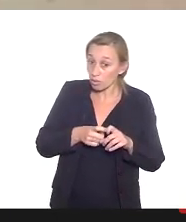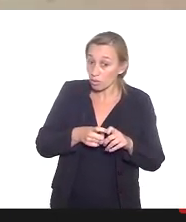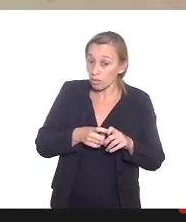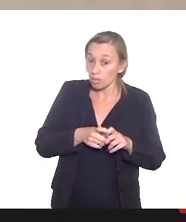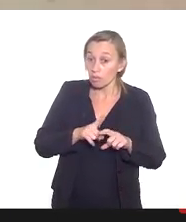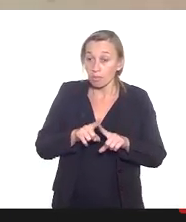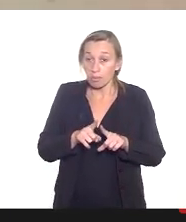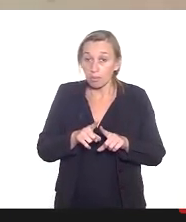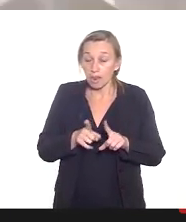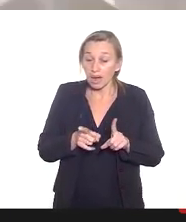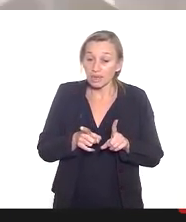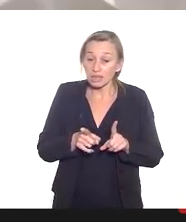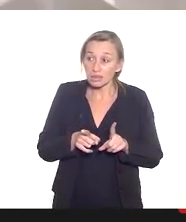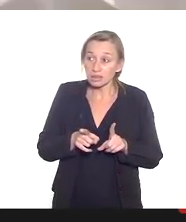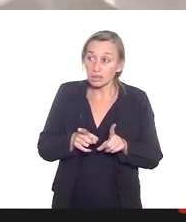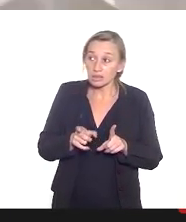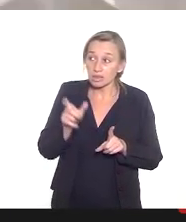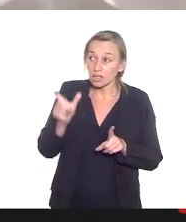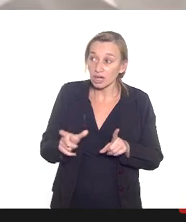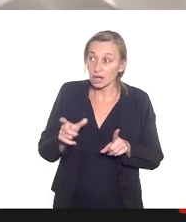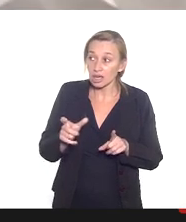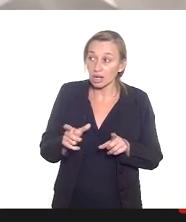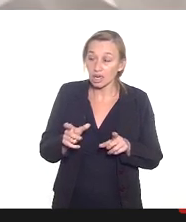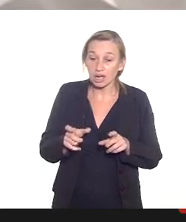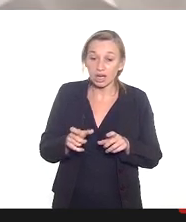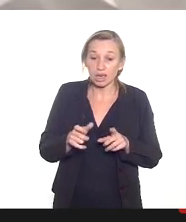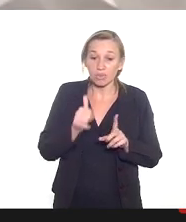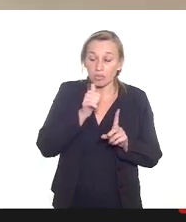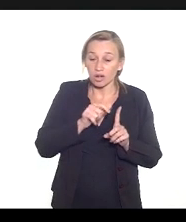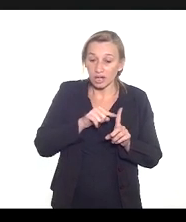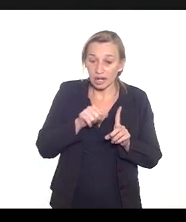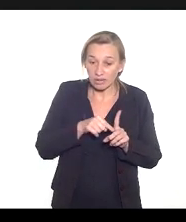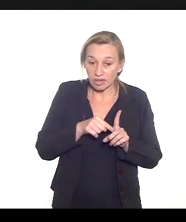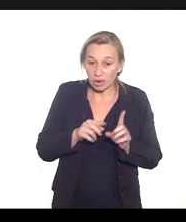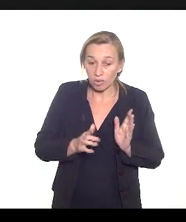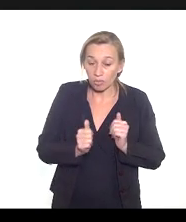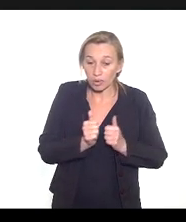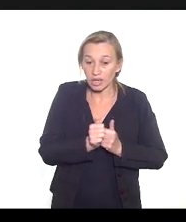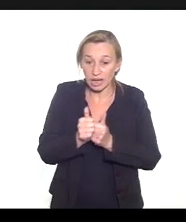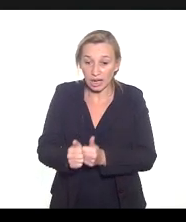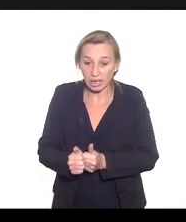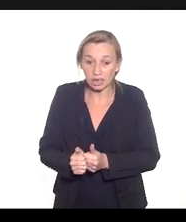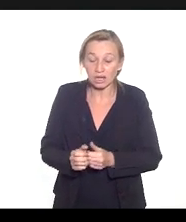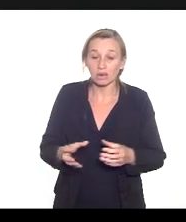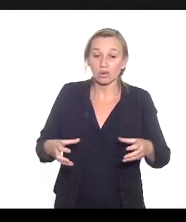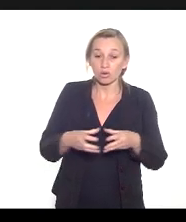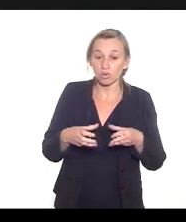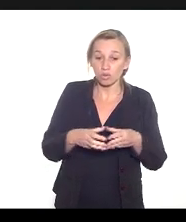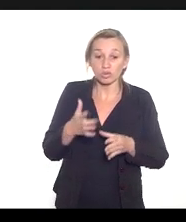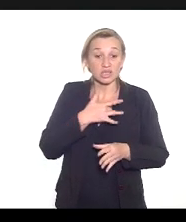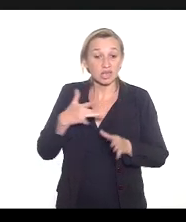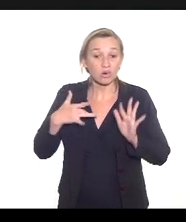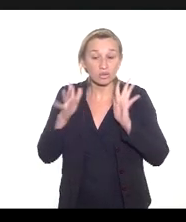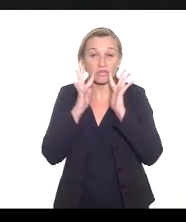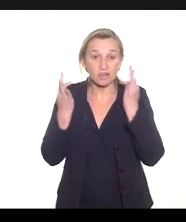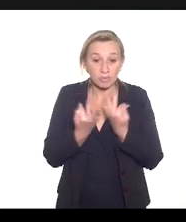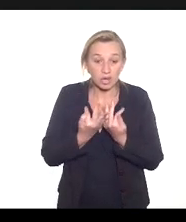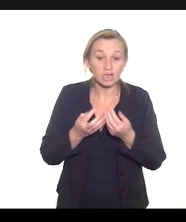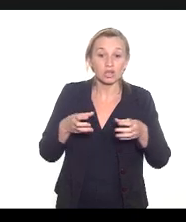que cuida mas por exemplo aquela gestante que acompanhada na equipe de saúde da família que tipo de enfermeiro é